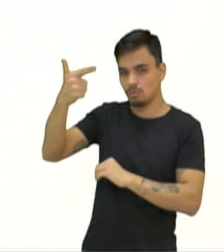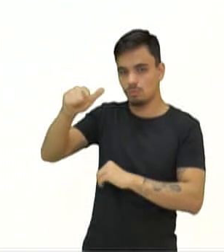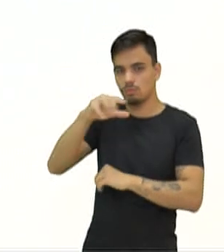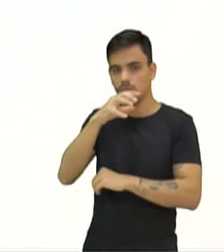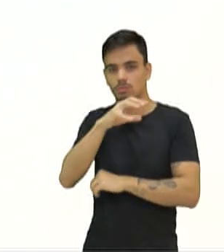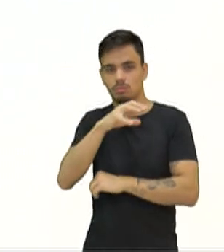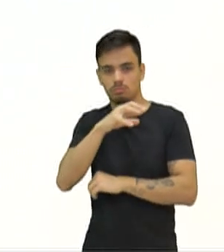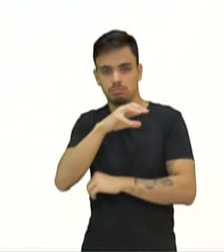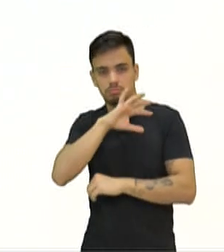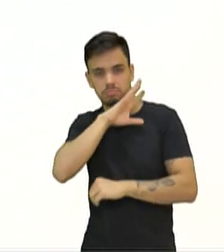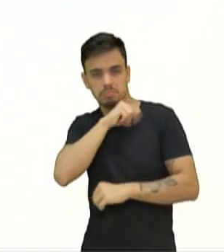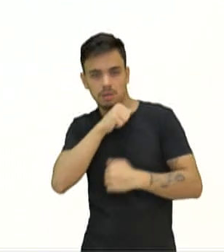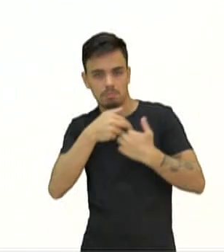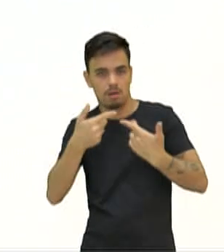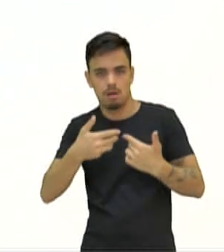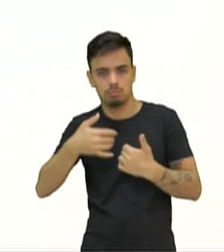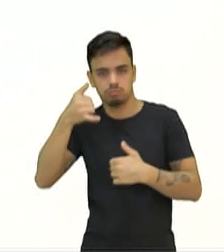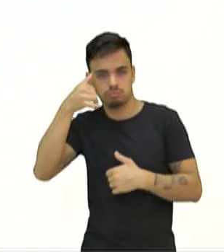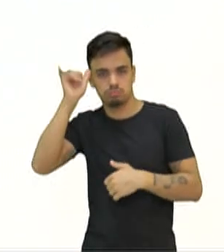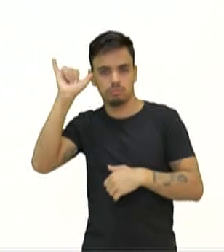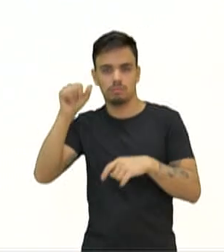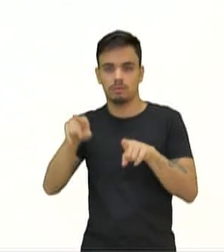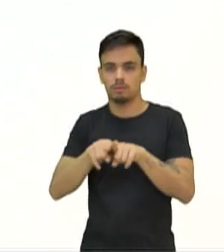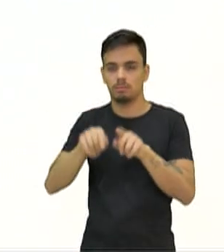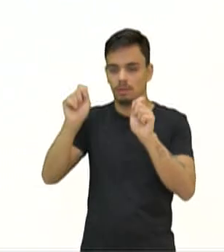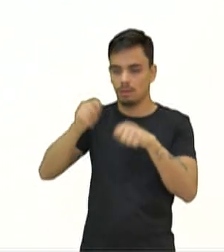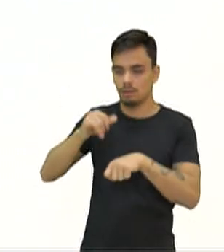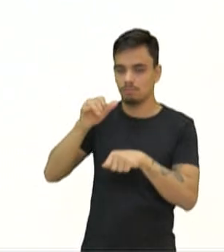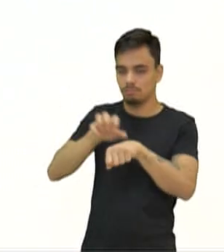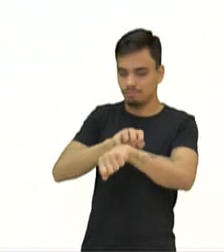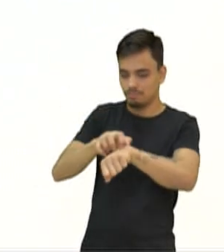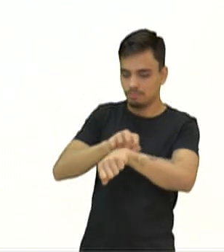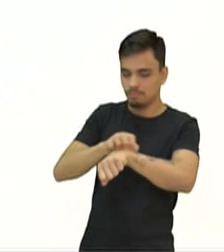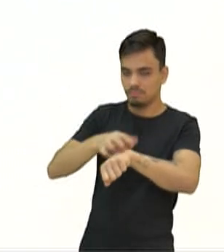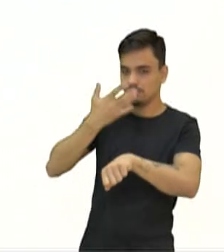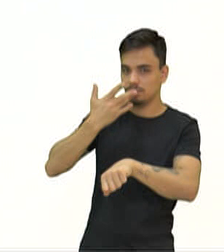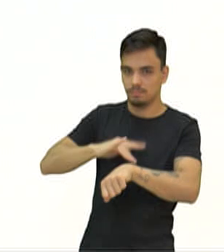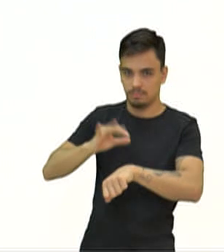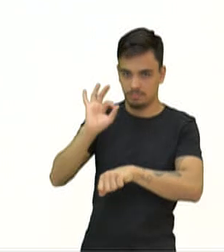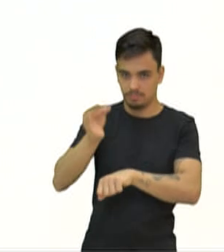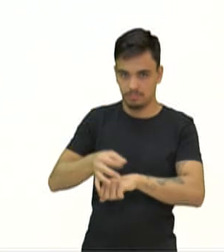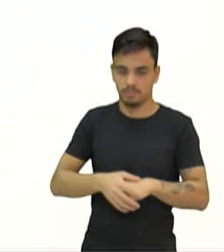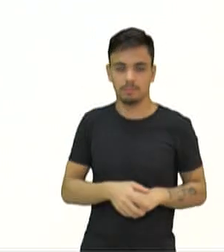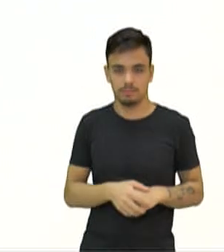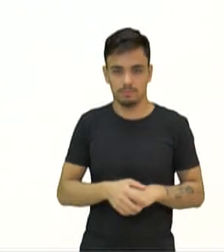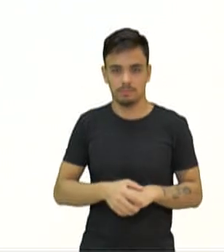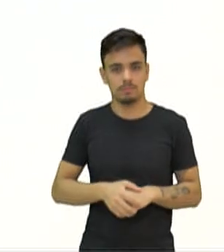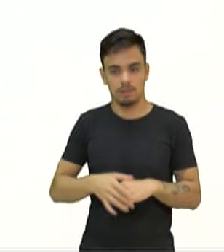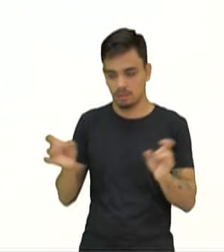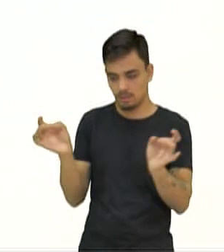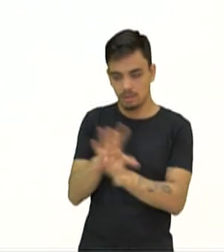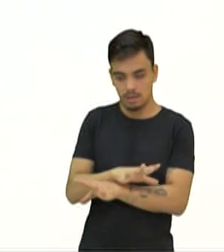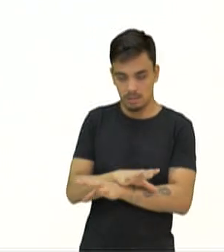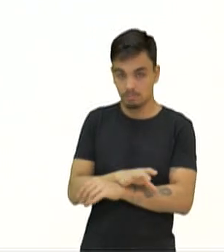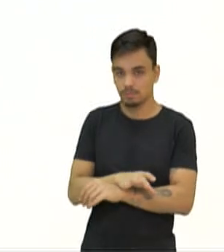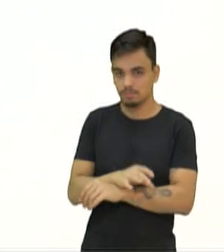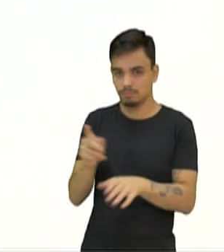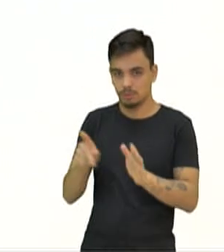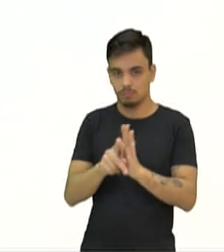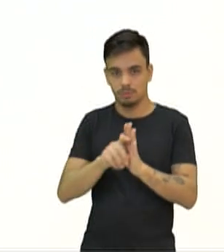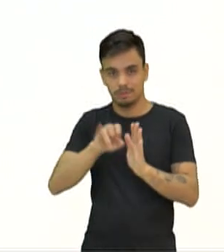de vaca, ele pode vir a gerar alergia na criança. Praticamente zera-se essa possibilidade com o leite